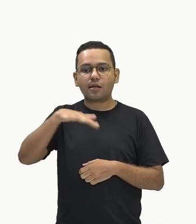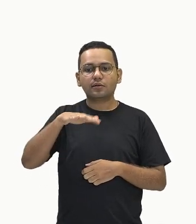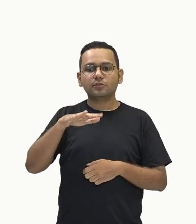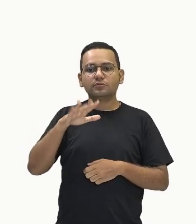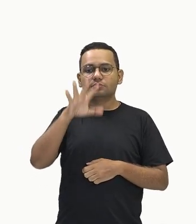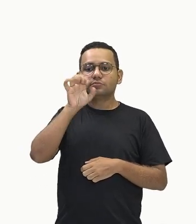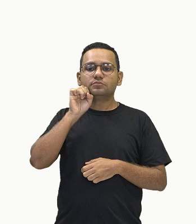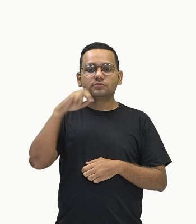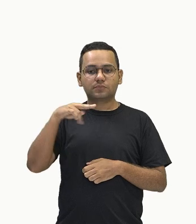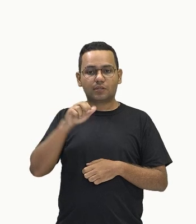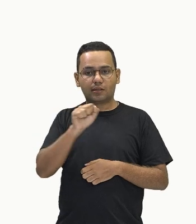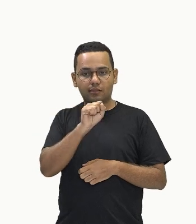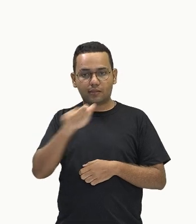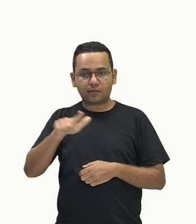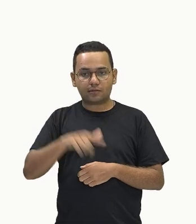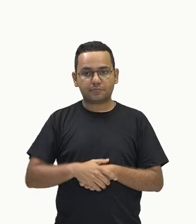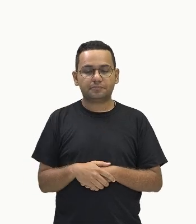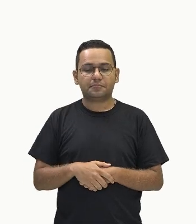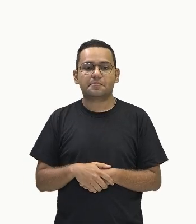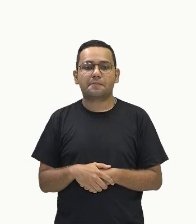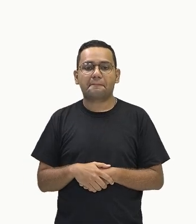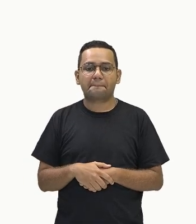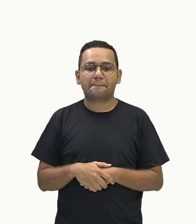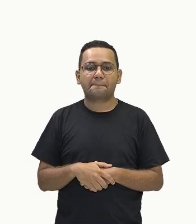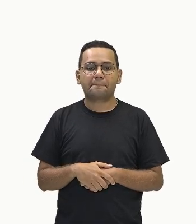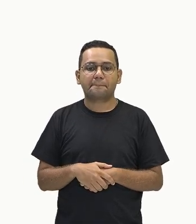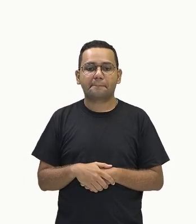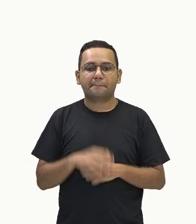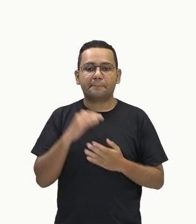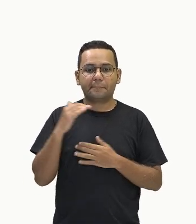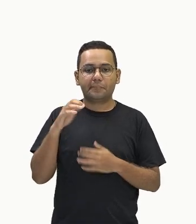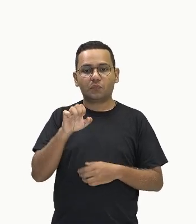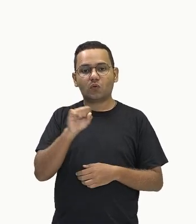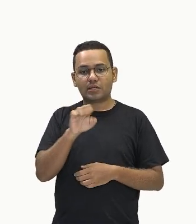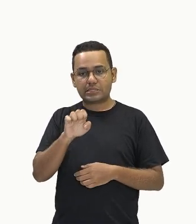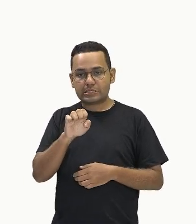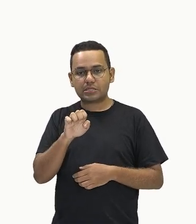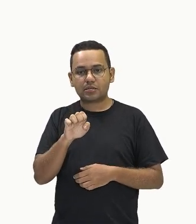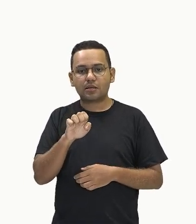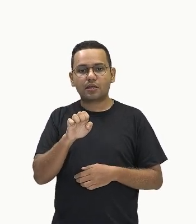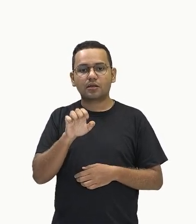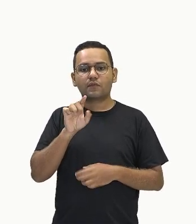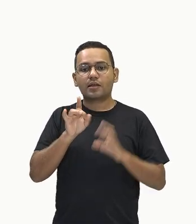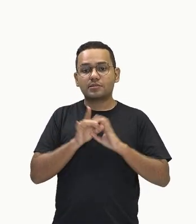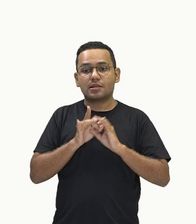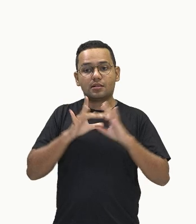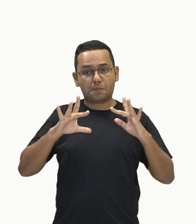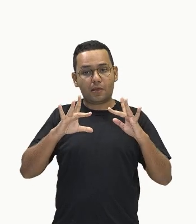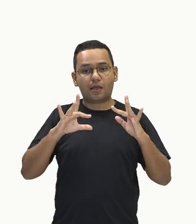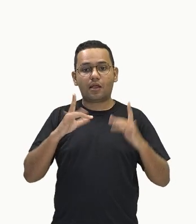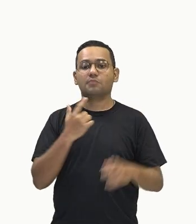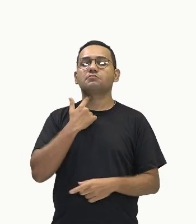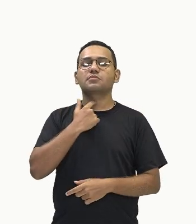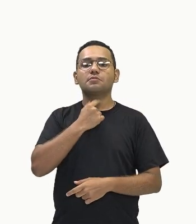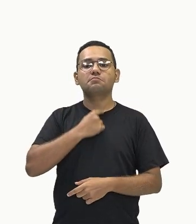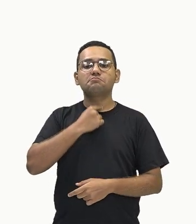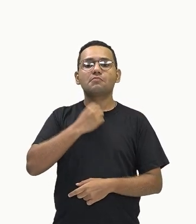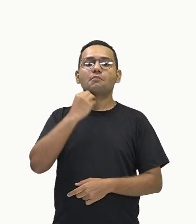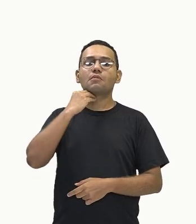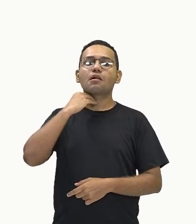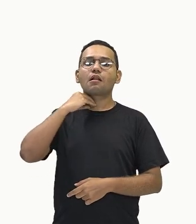nasal. E aí, o esfíncter vai se abrir e o alimento